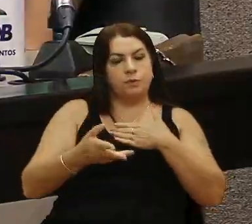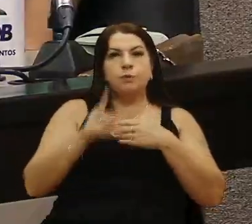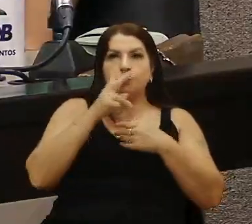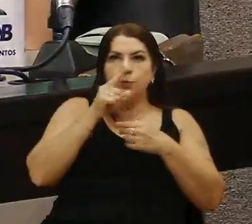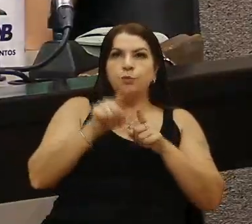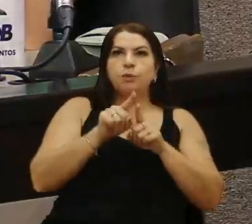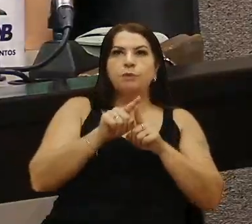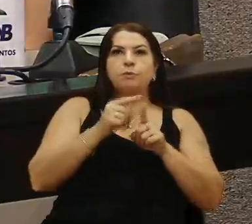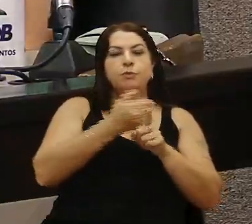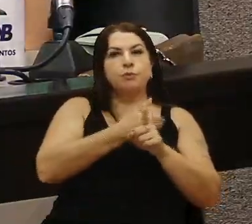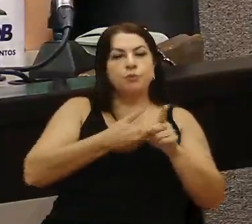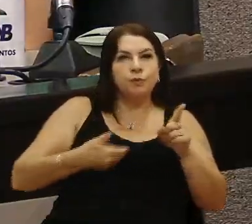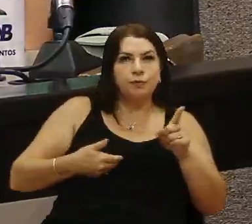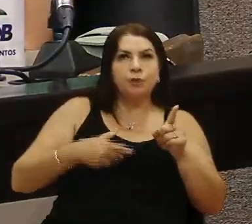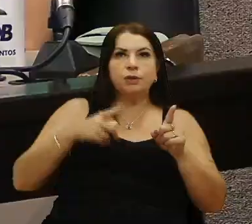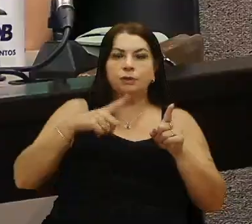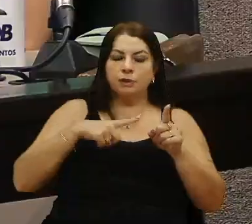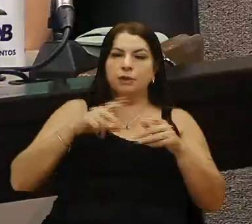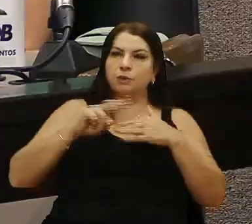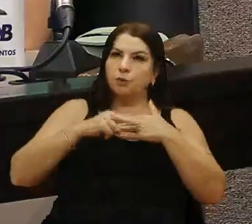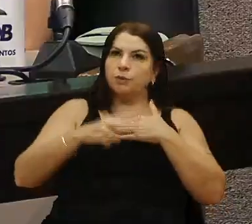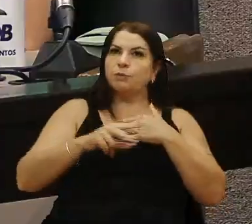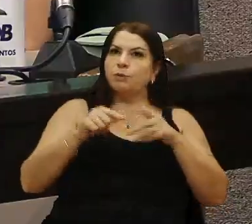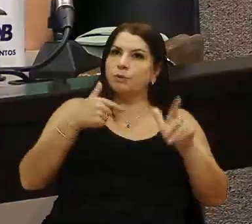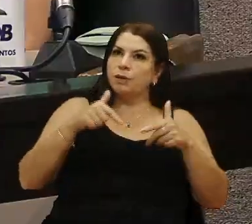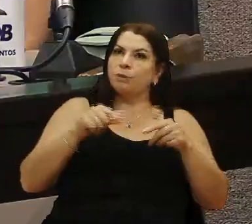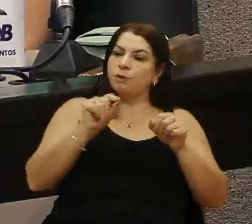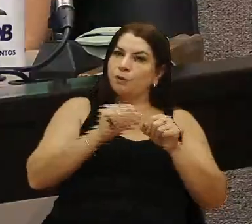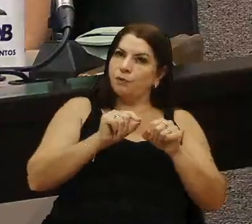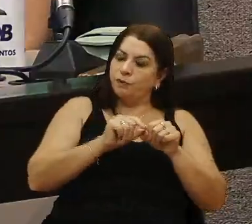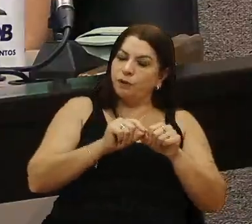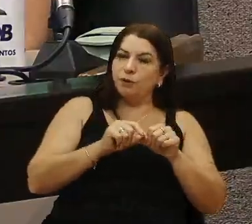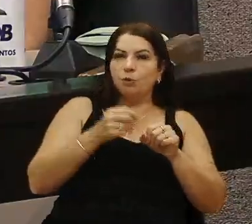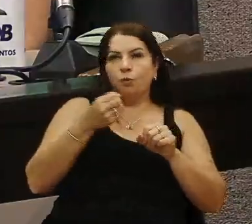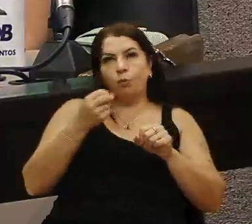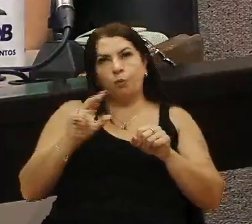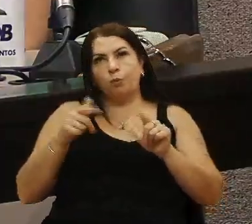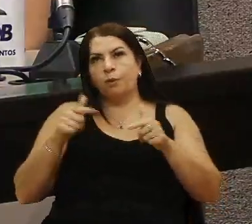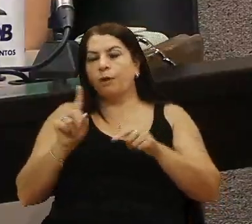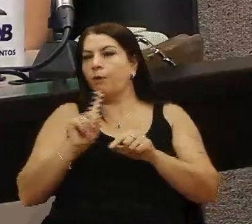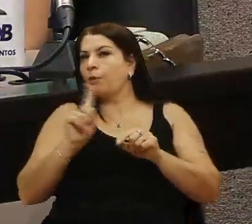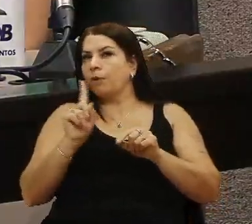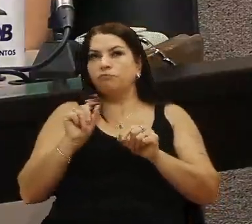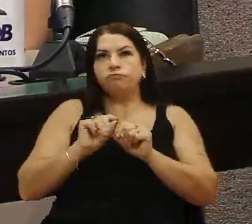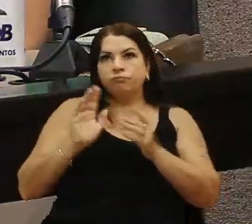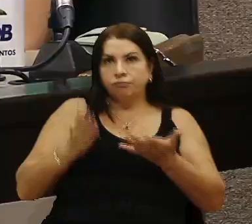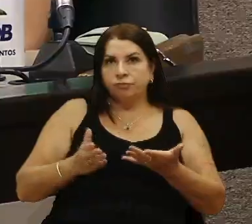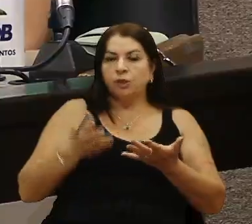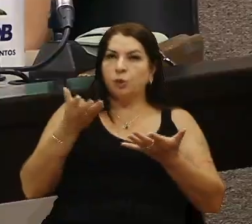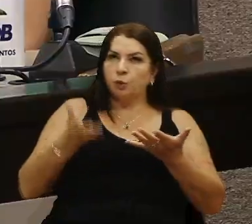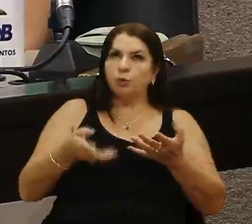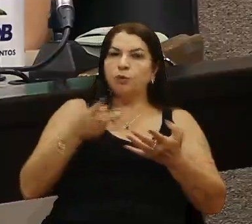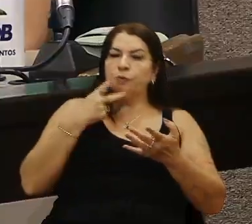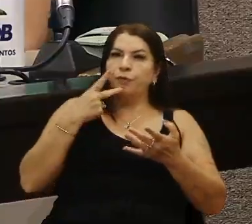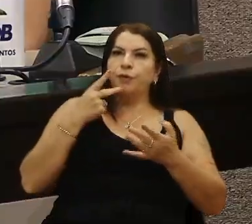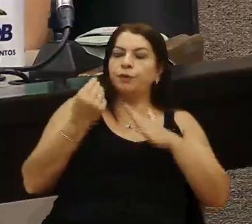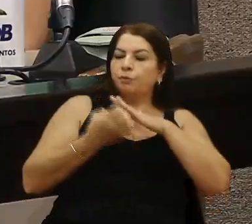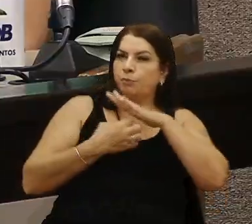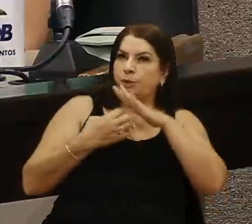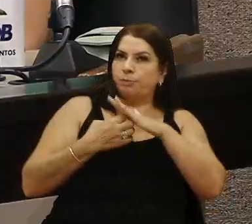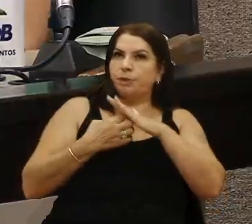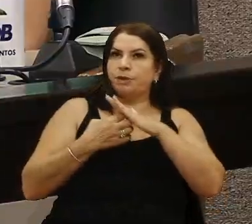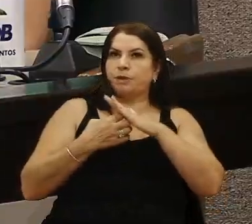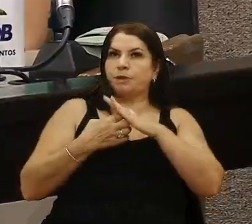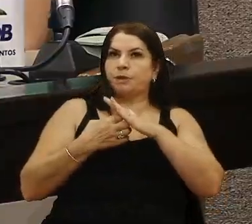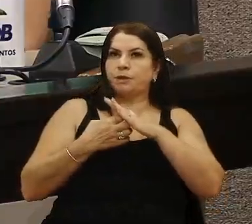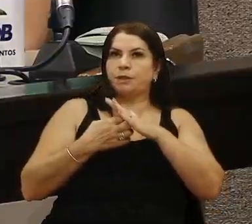como nos governos. Tem as consequências do trabalho feito ou do trabalho não feito. E agora, falando de uma empresa que está